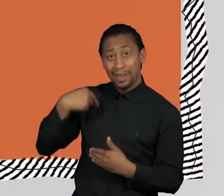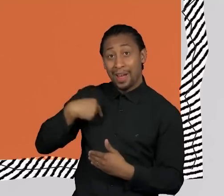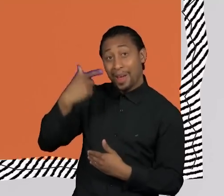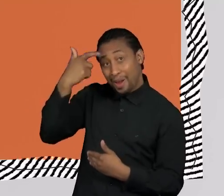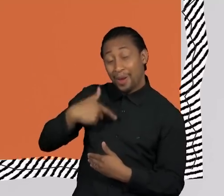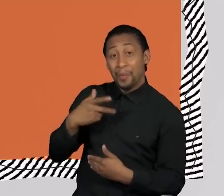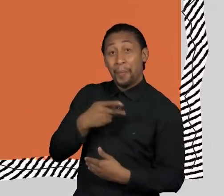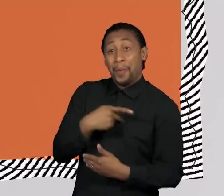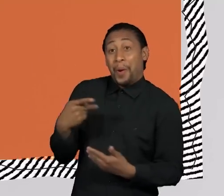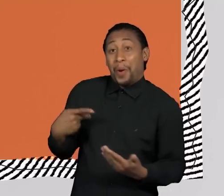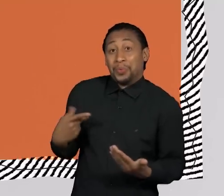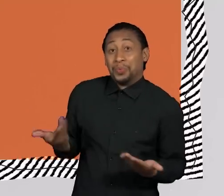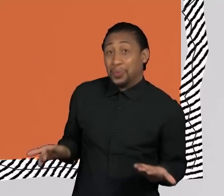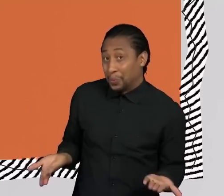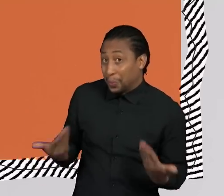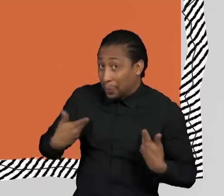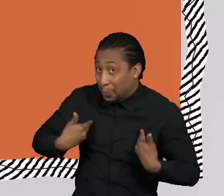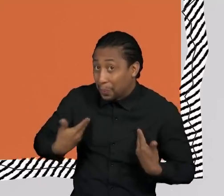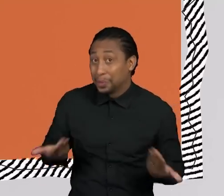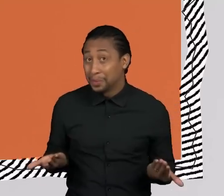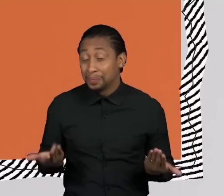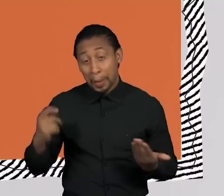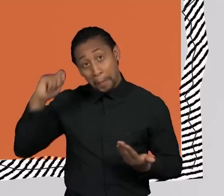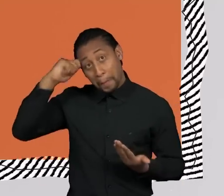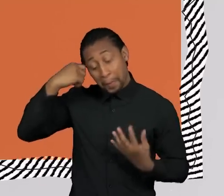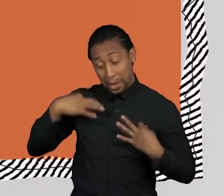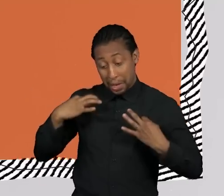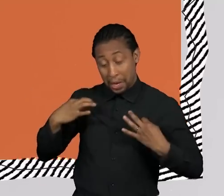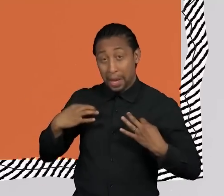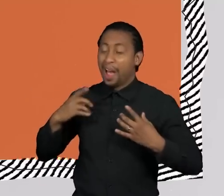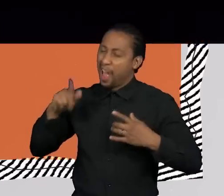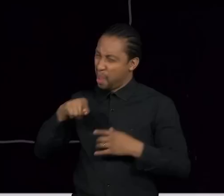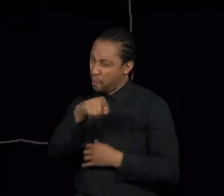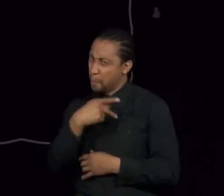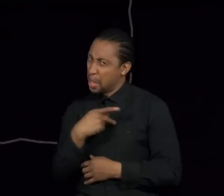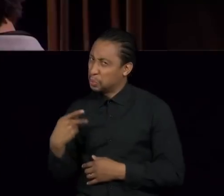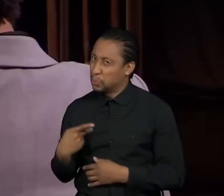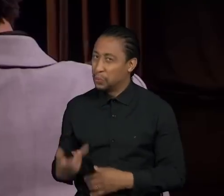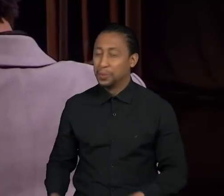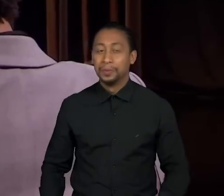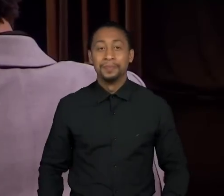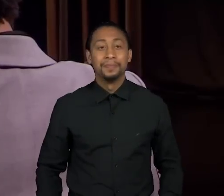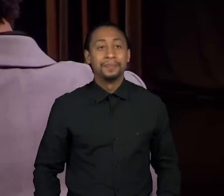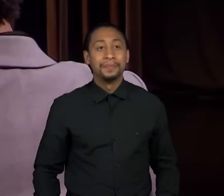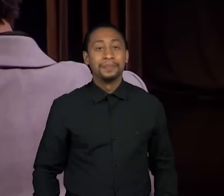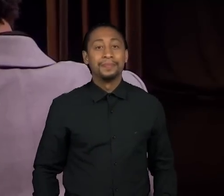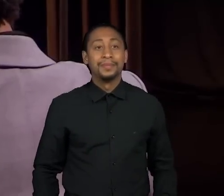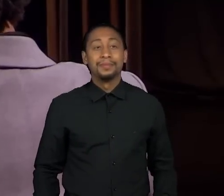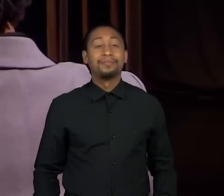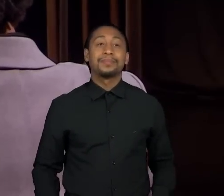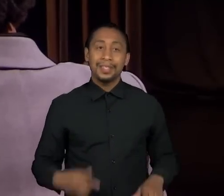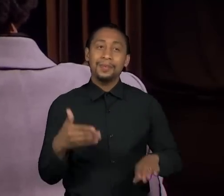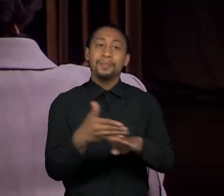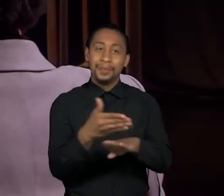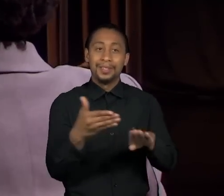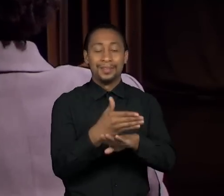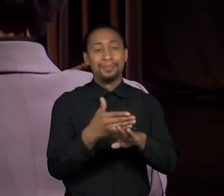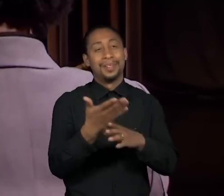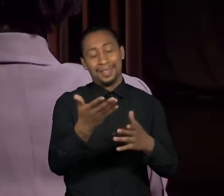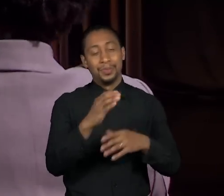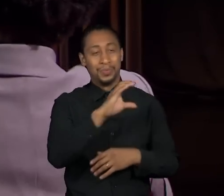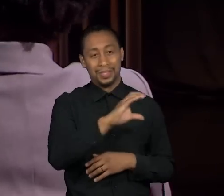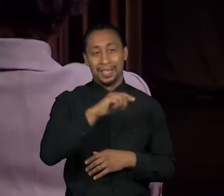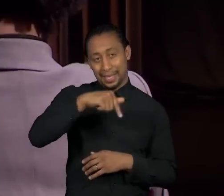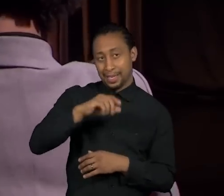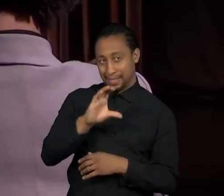Pastor. Aí preto de terno, só pode ser pastor. Eu tive uma certa participação num programinha chamado